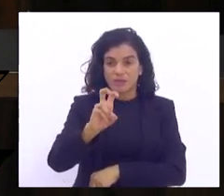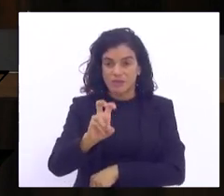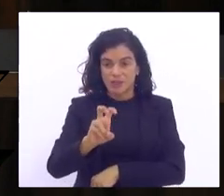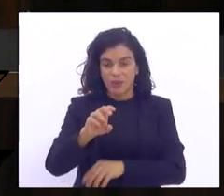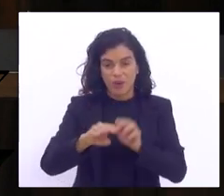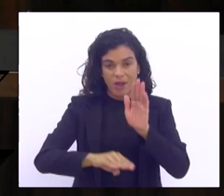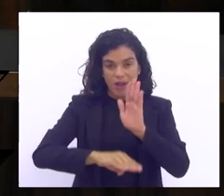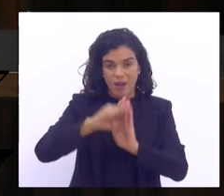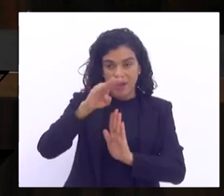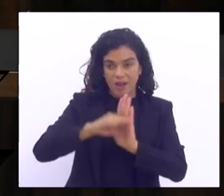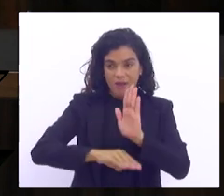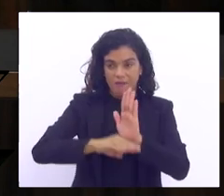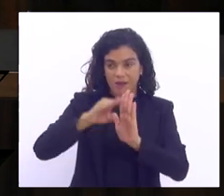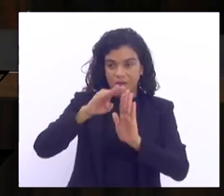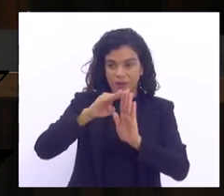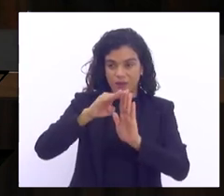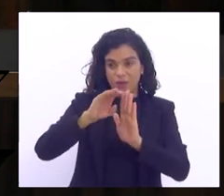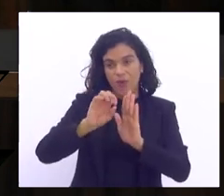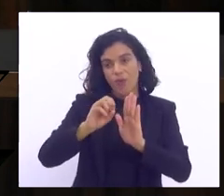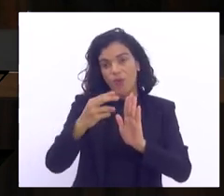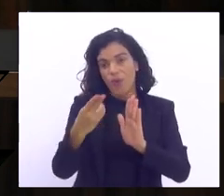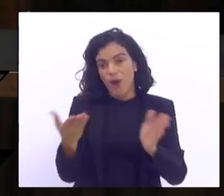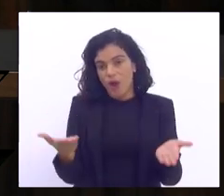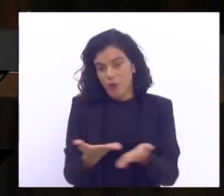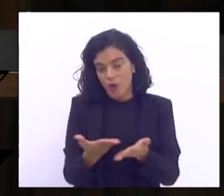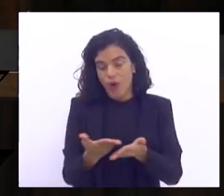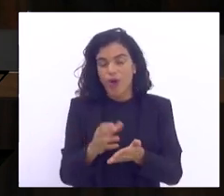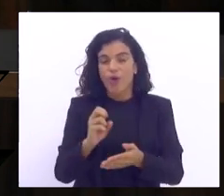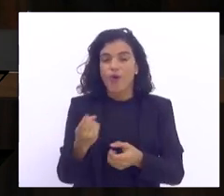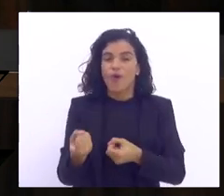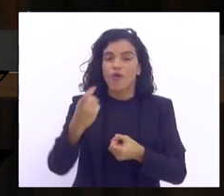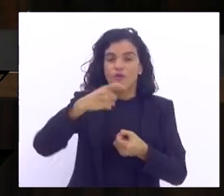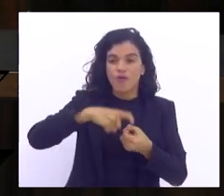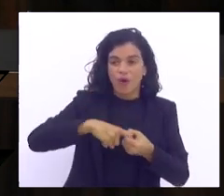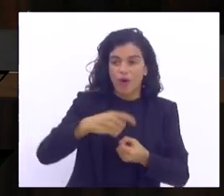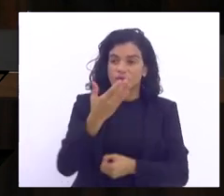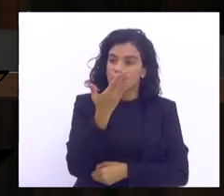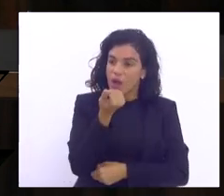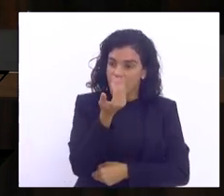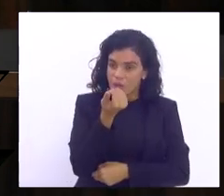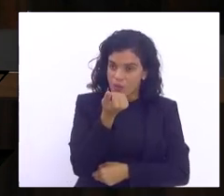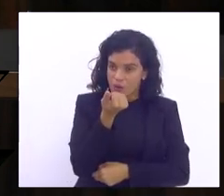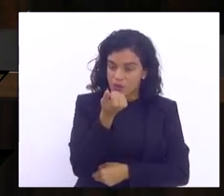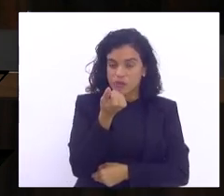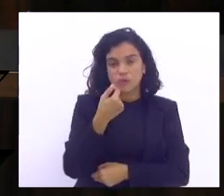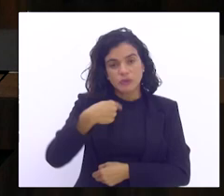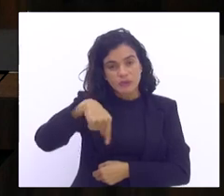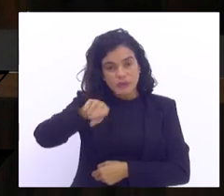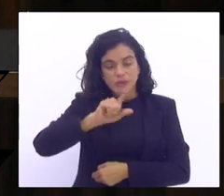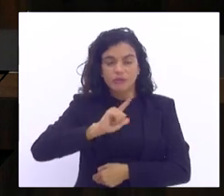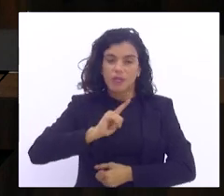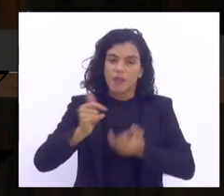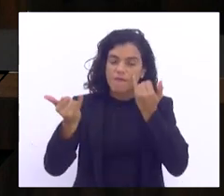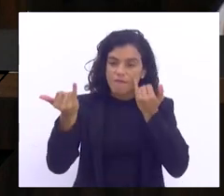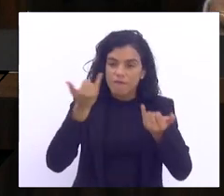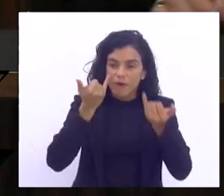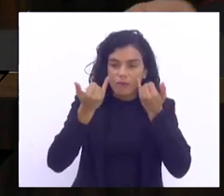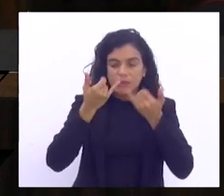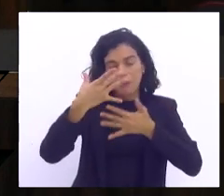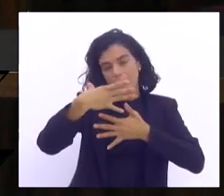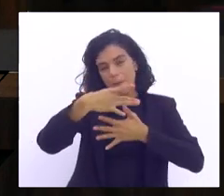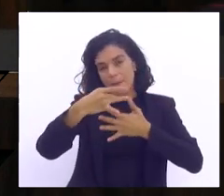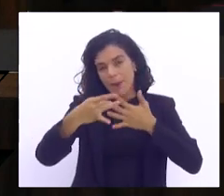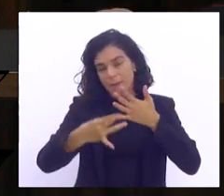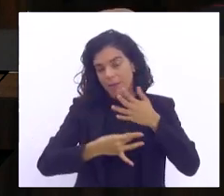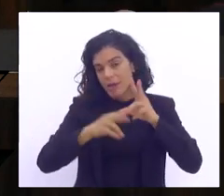pegar o elevador, ou agora, ou na volta do almoço, e vocês terão maiores informações sobre